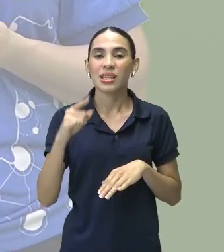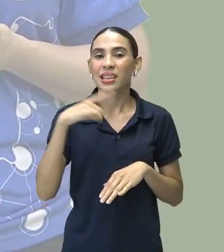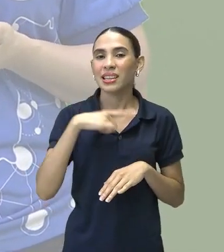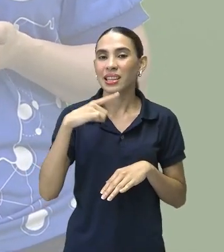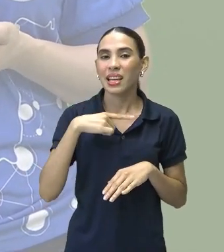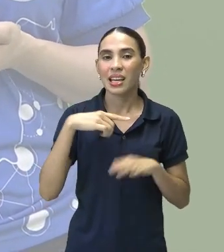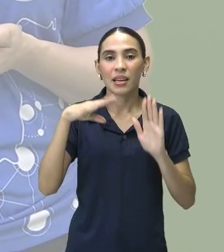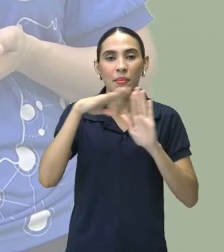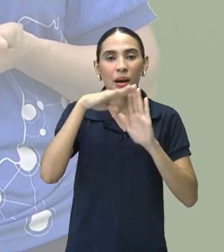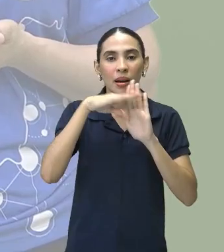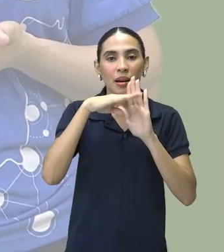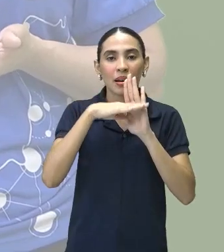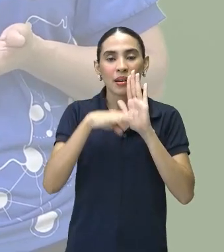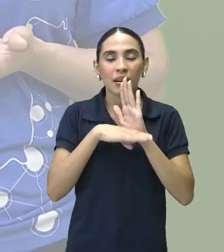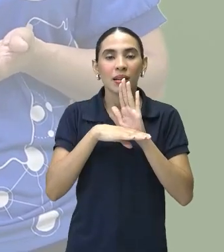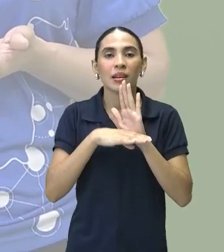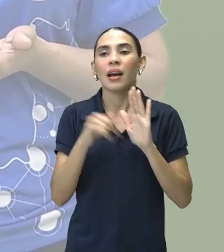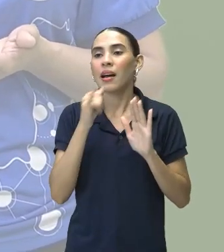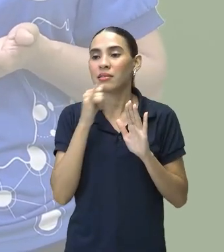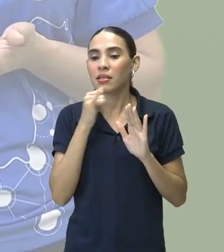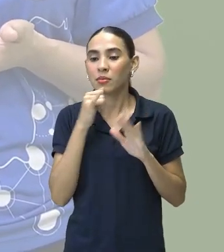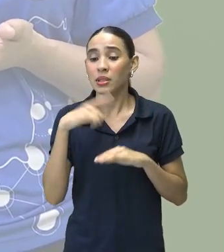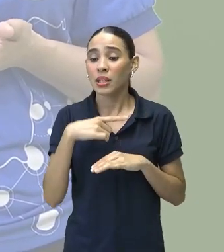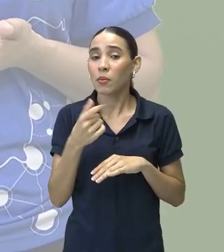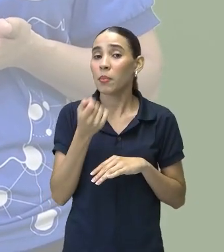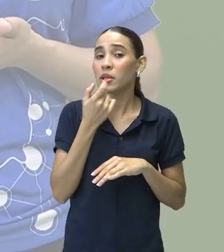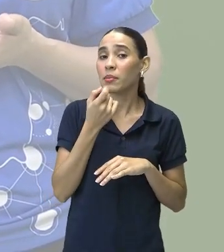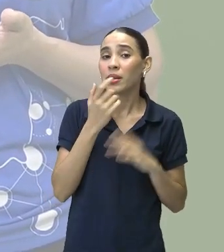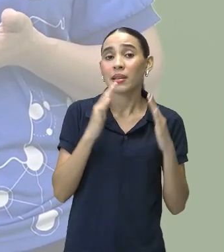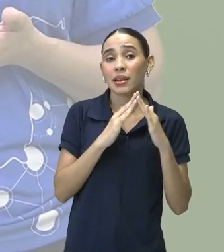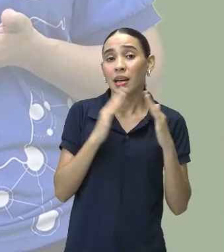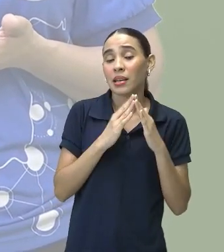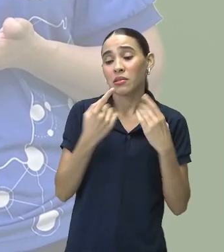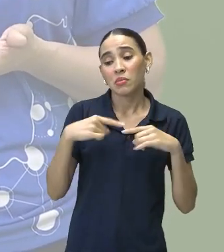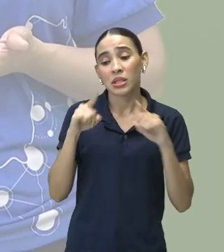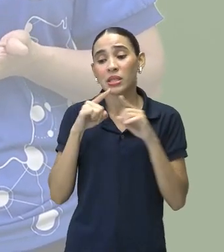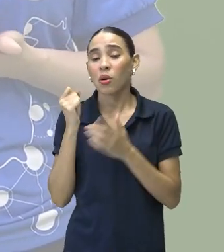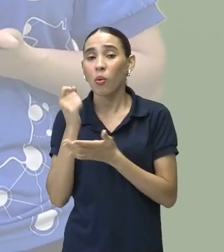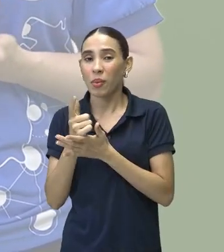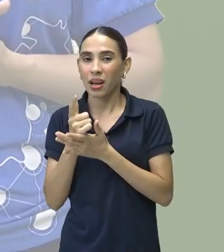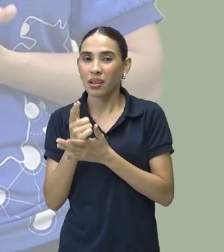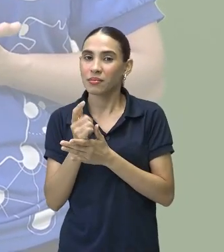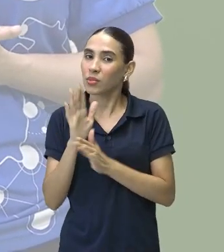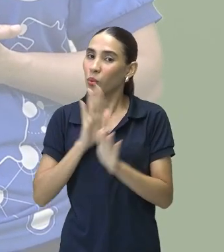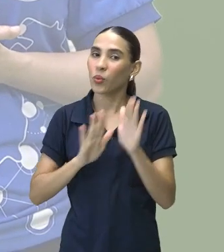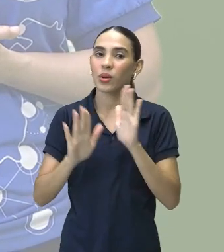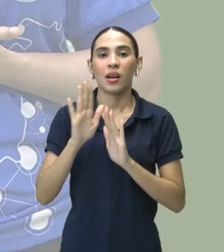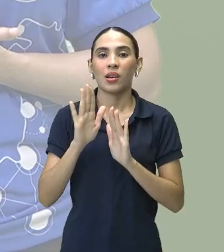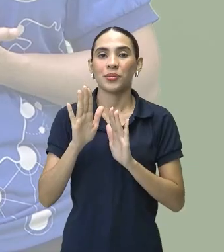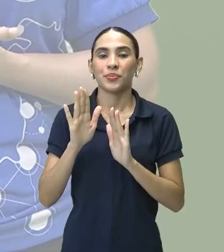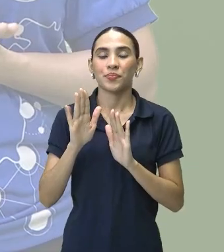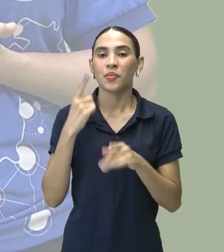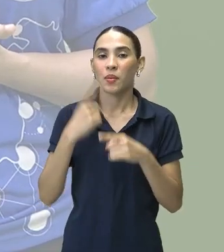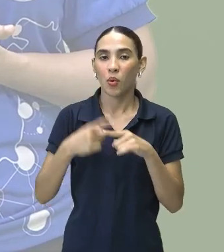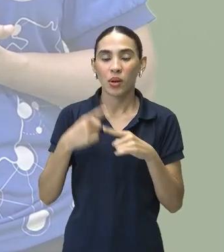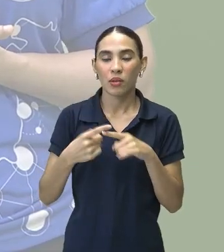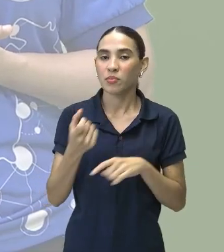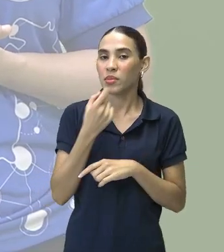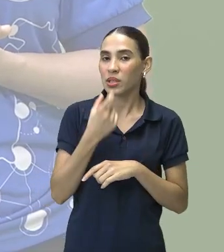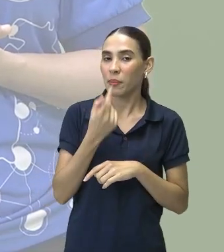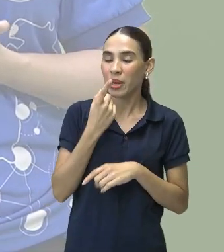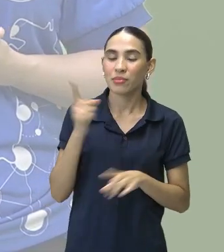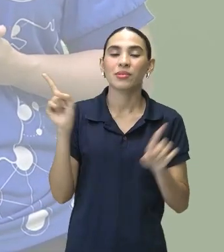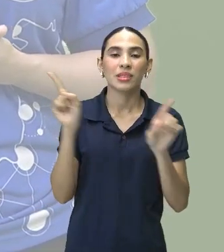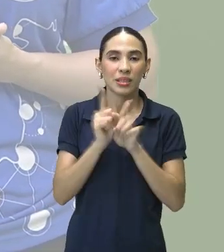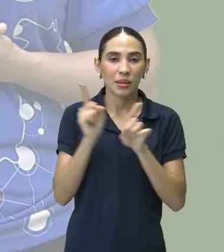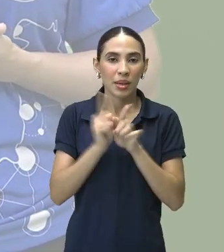a prescrição médica, digo, tenho esse medicamento em casa, então não vou comprar. Muito cuidado com isso, porque os medicamentos